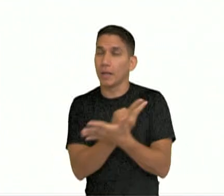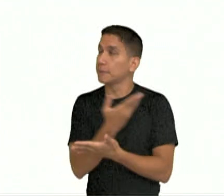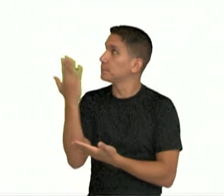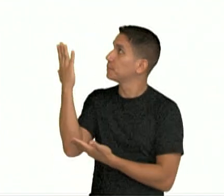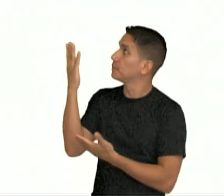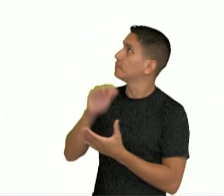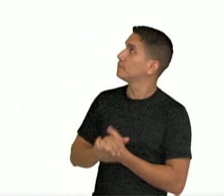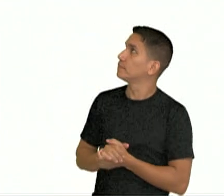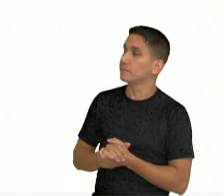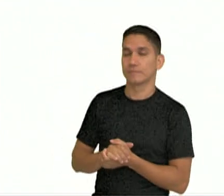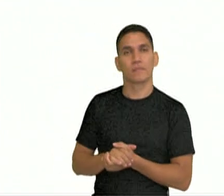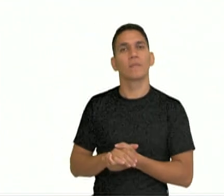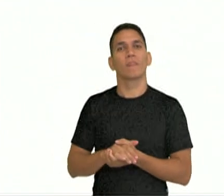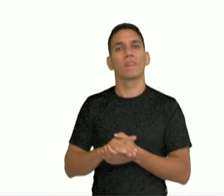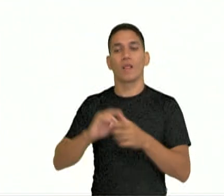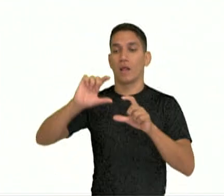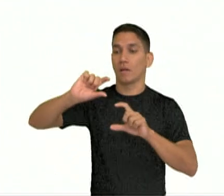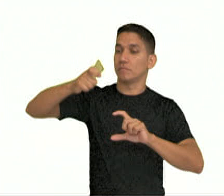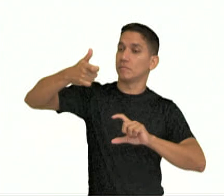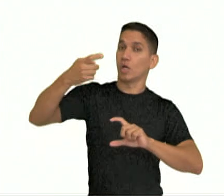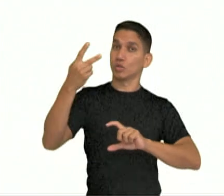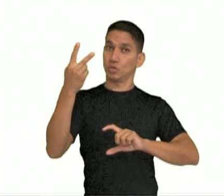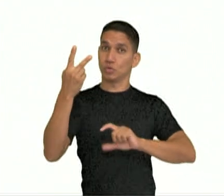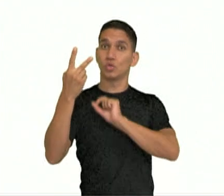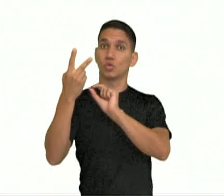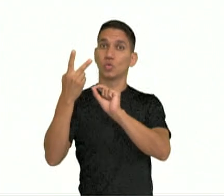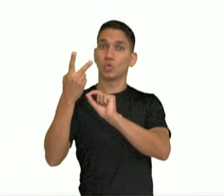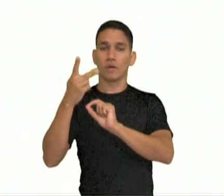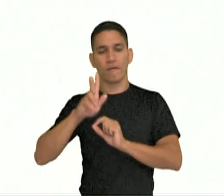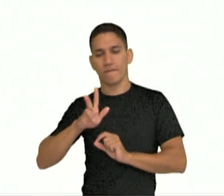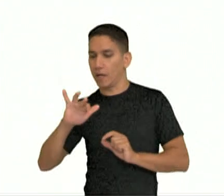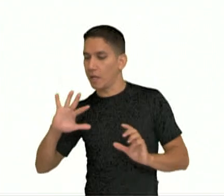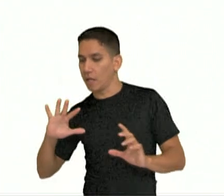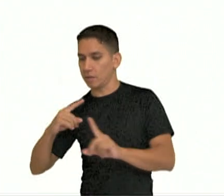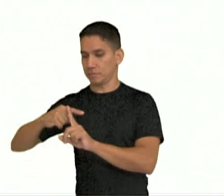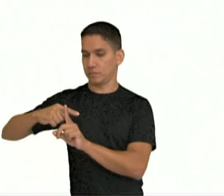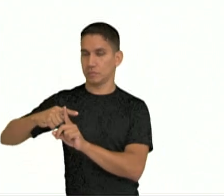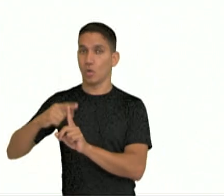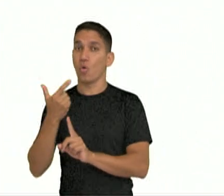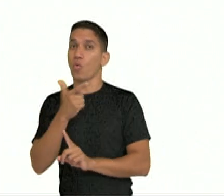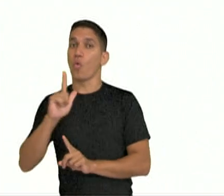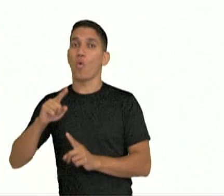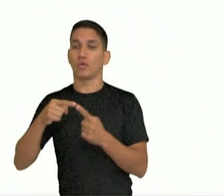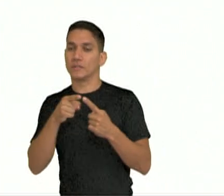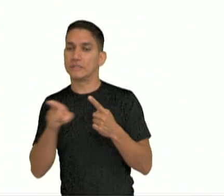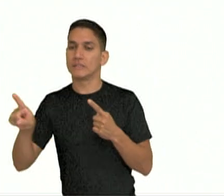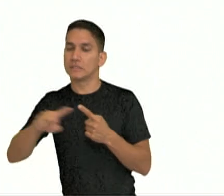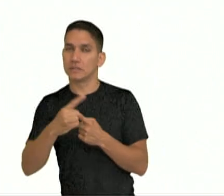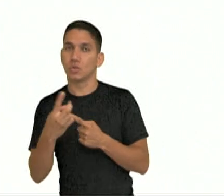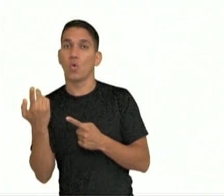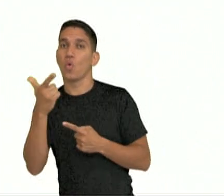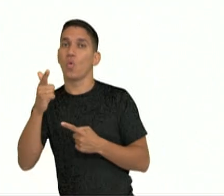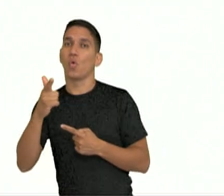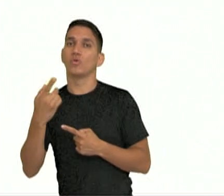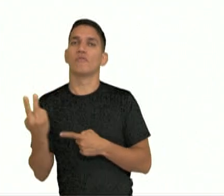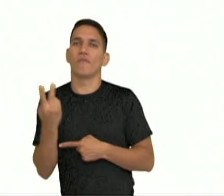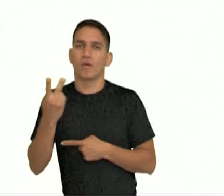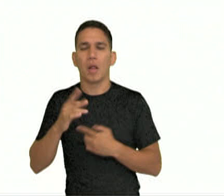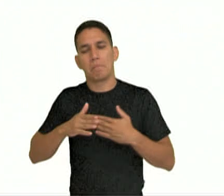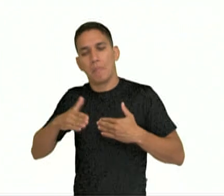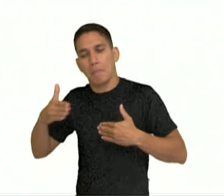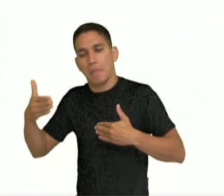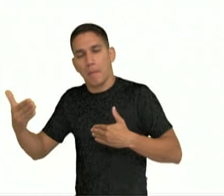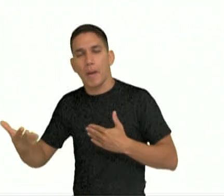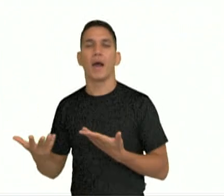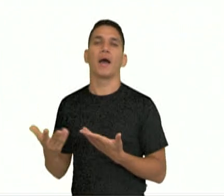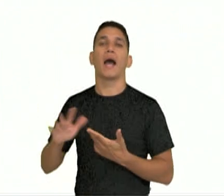desvio elevado ao quadrado, depois a soma do outro desvio do segundo valor, do terceiro e assim sucessivamente até